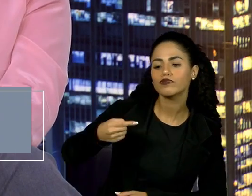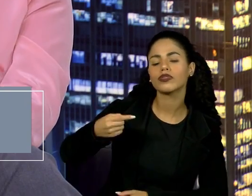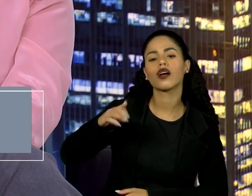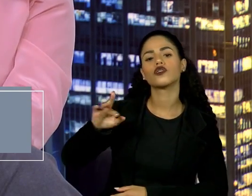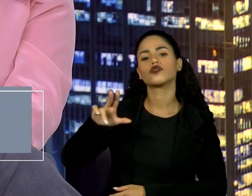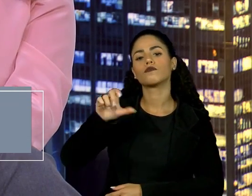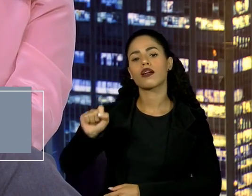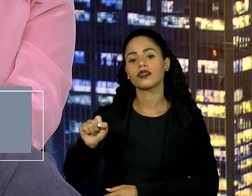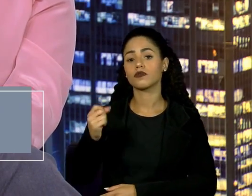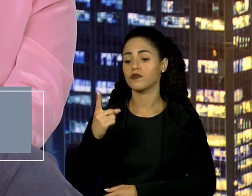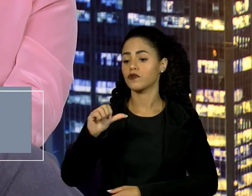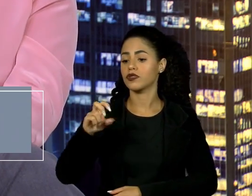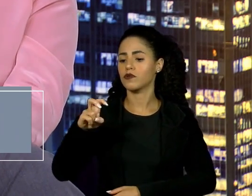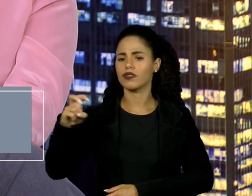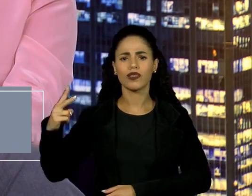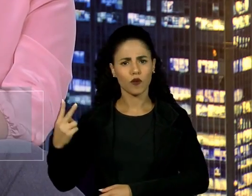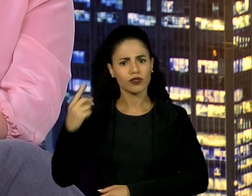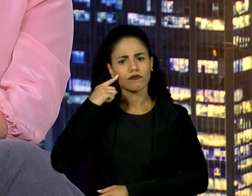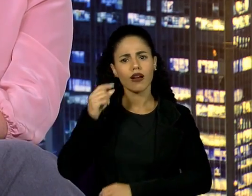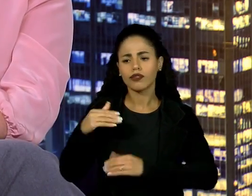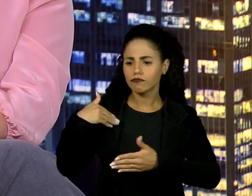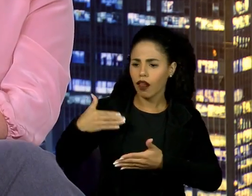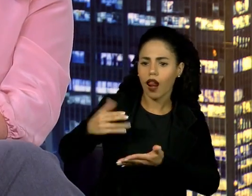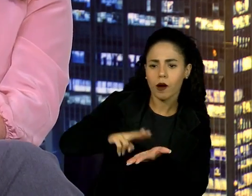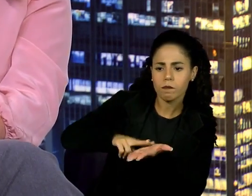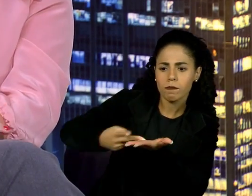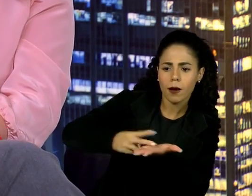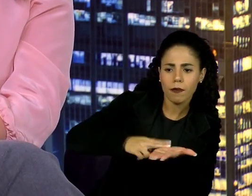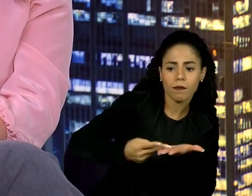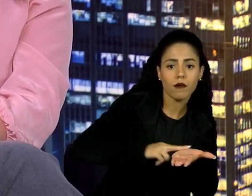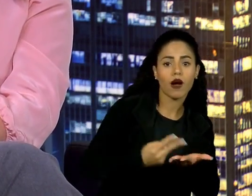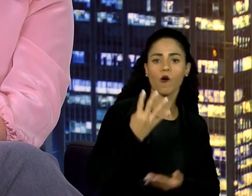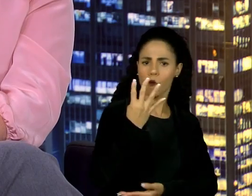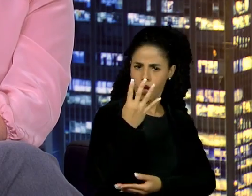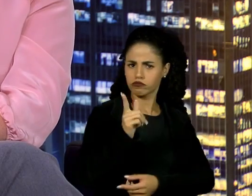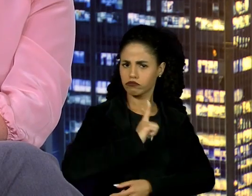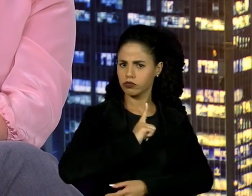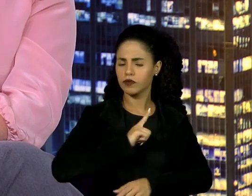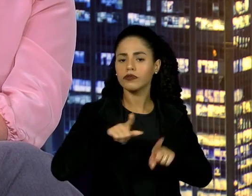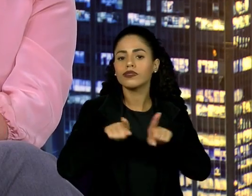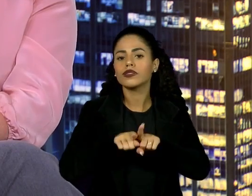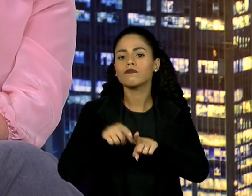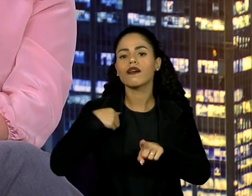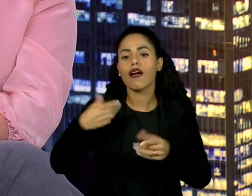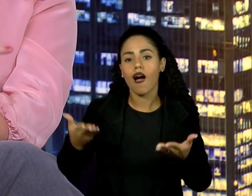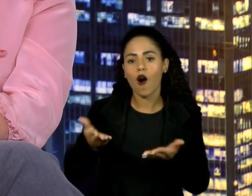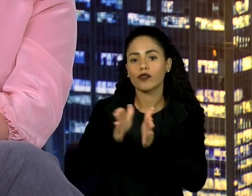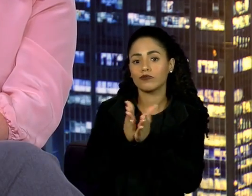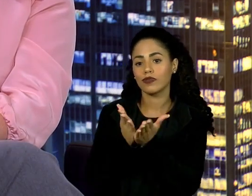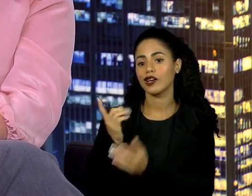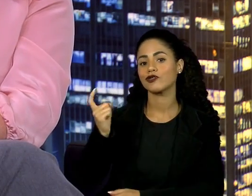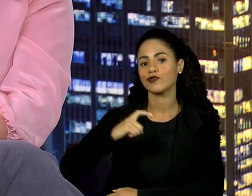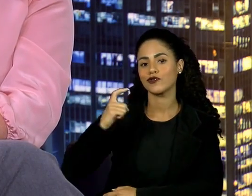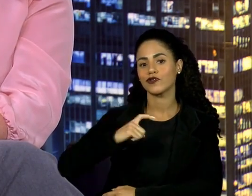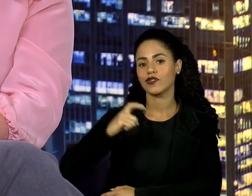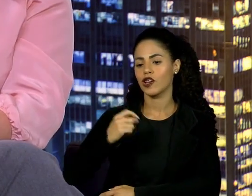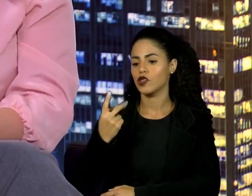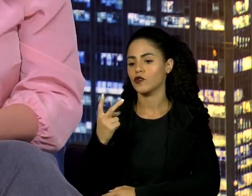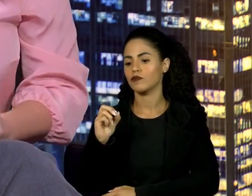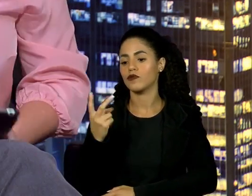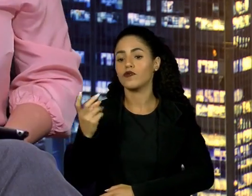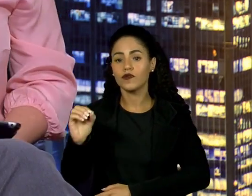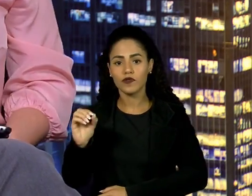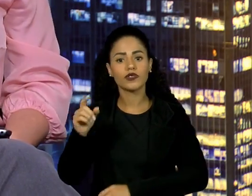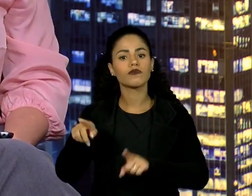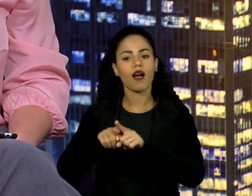em 1952. De lá para cá, houve outras 4 publicações. A edição exibida no TikTok é de 2020, foi